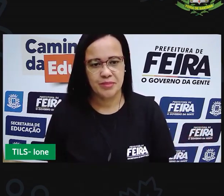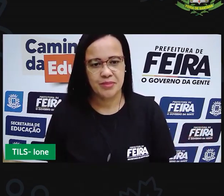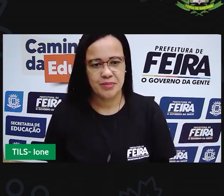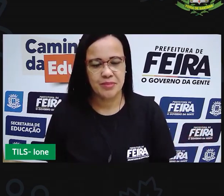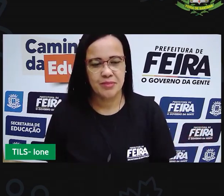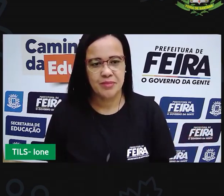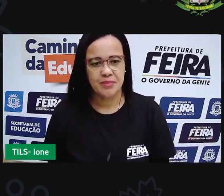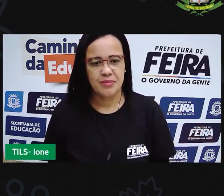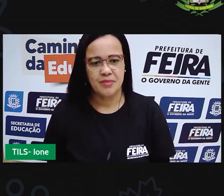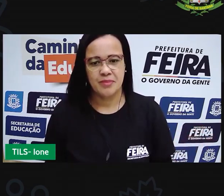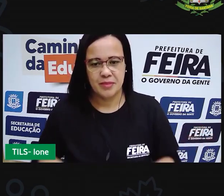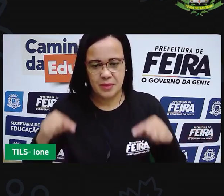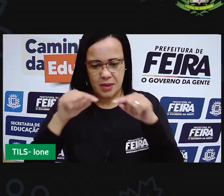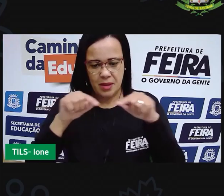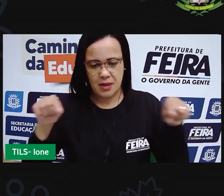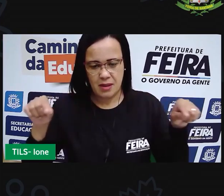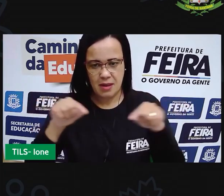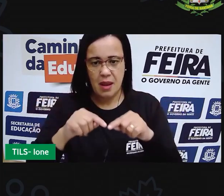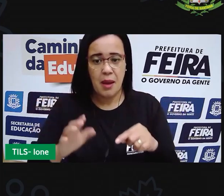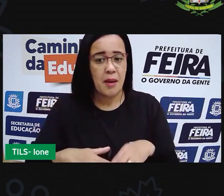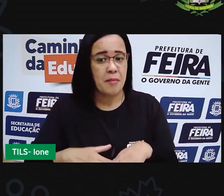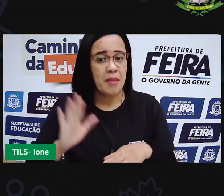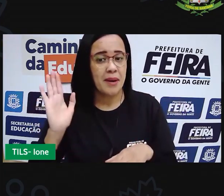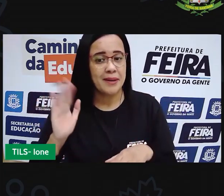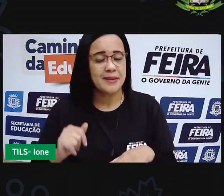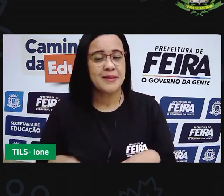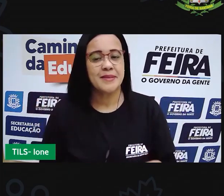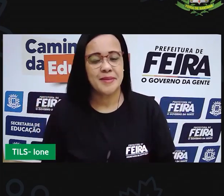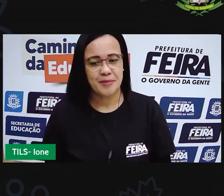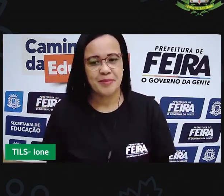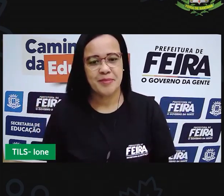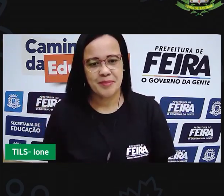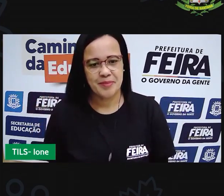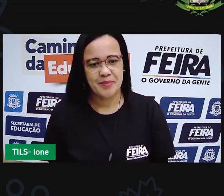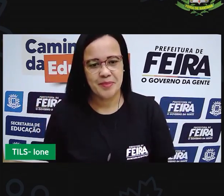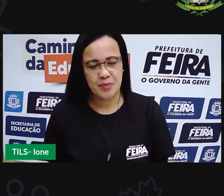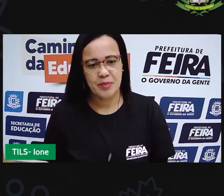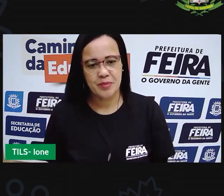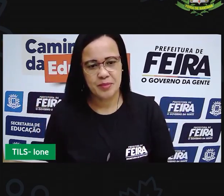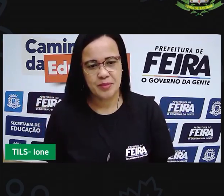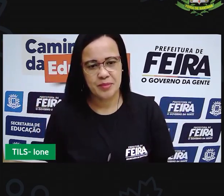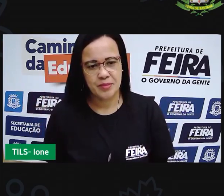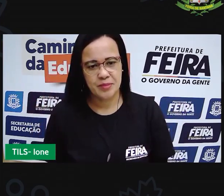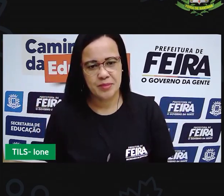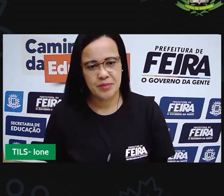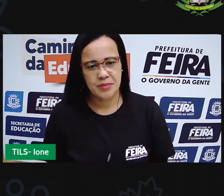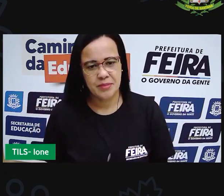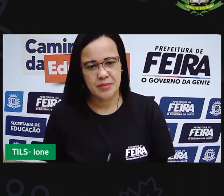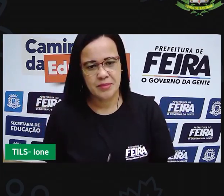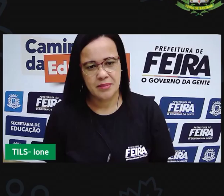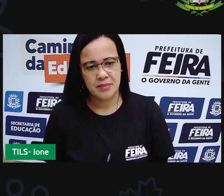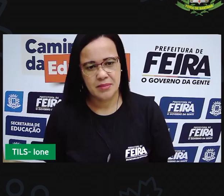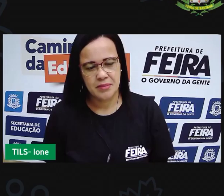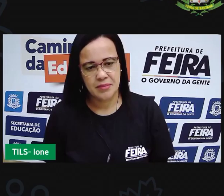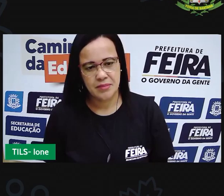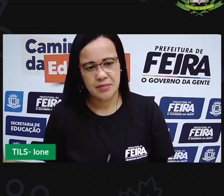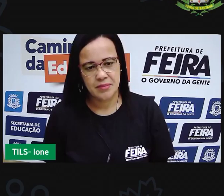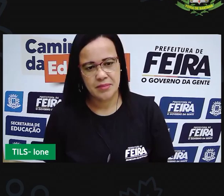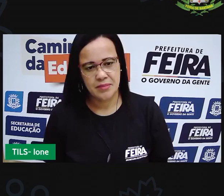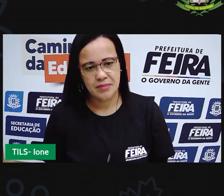estamos usando esse palito de madeira, que é um palito menor, a gente vai precisar de dois